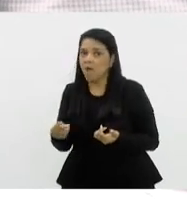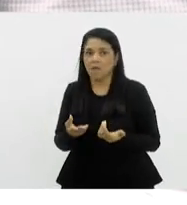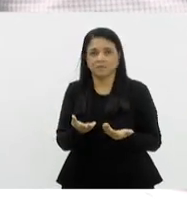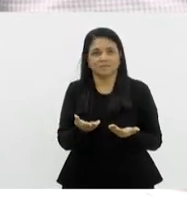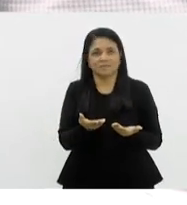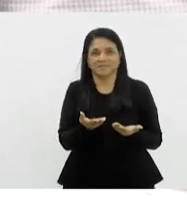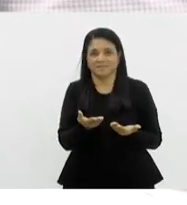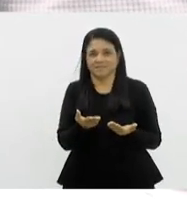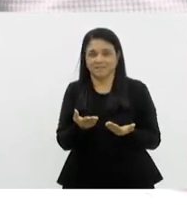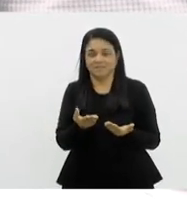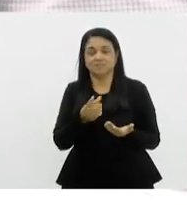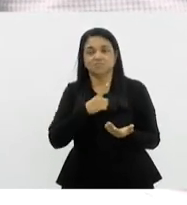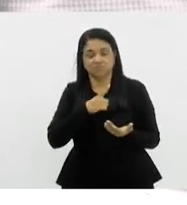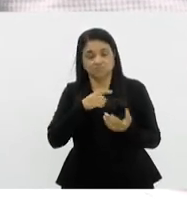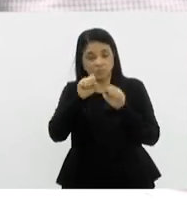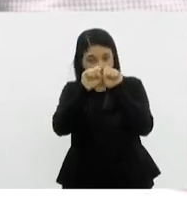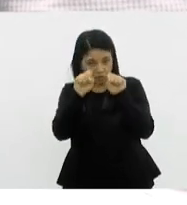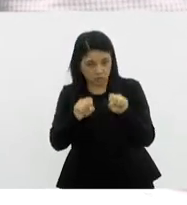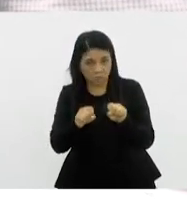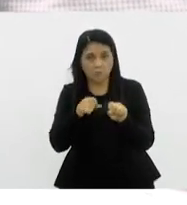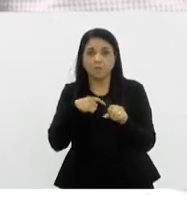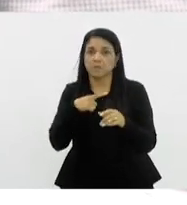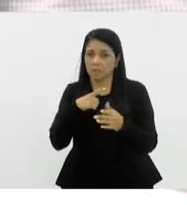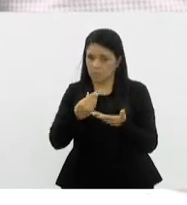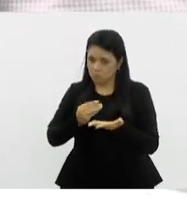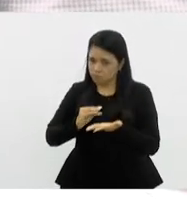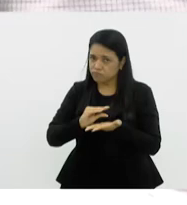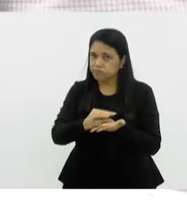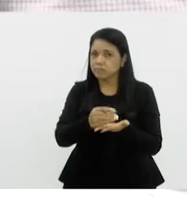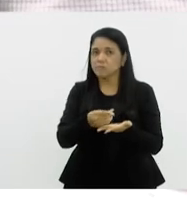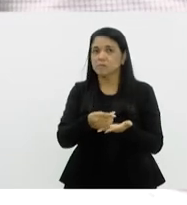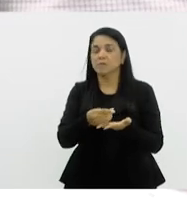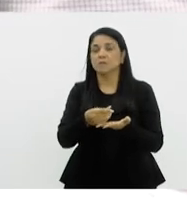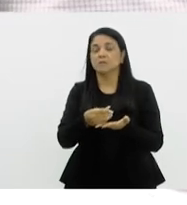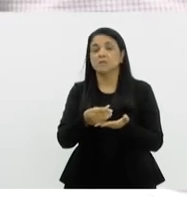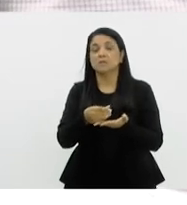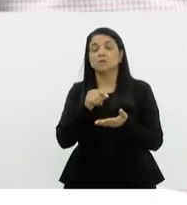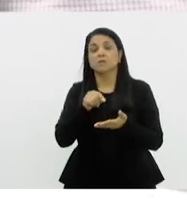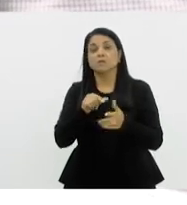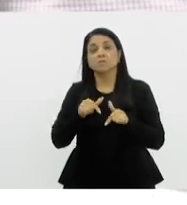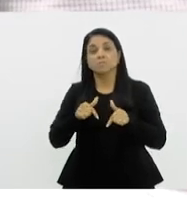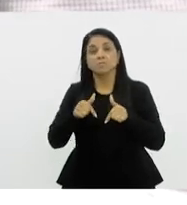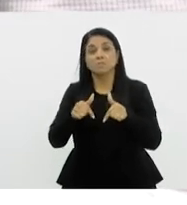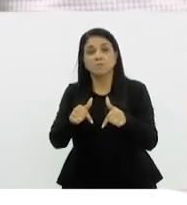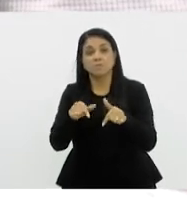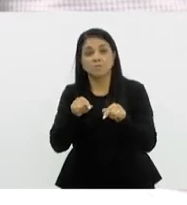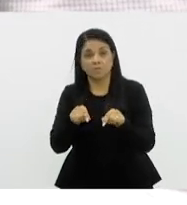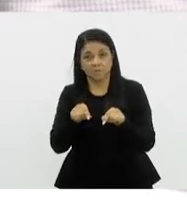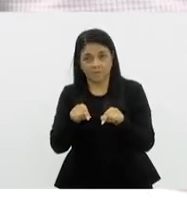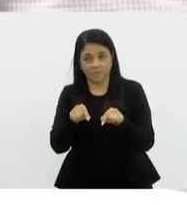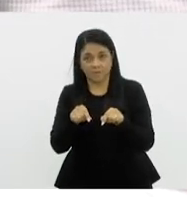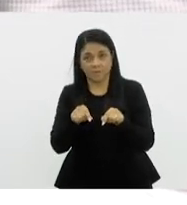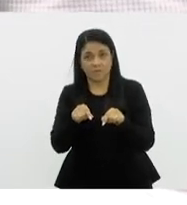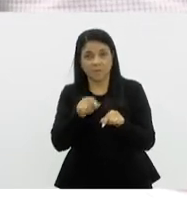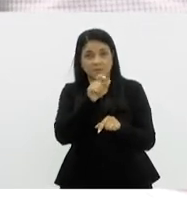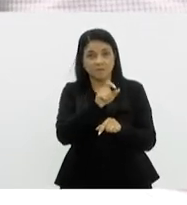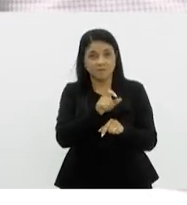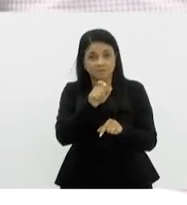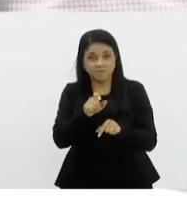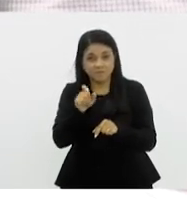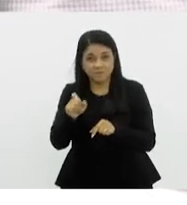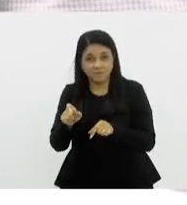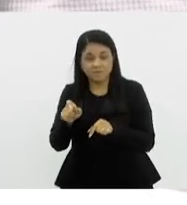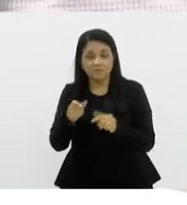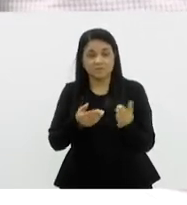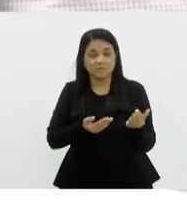que até tem um custo e, dentro da razoabilidade, deveria ser aplicado para aqueles que cometeram...